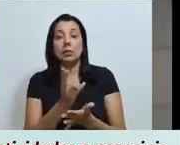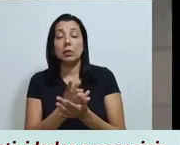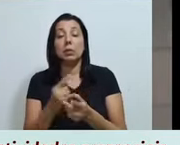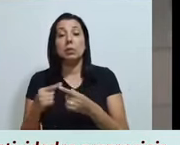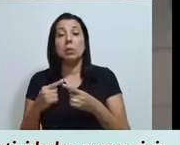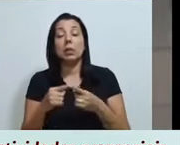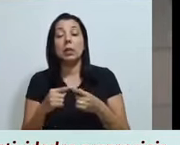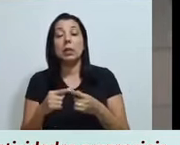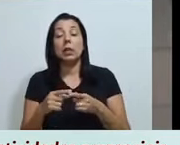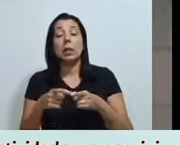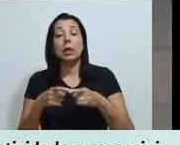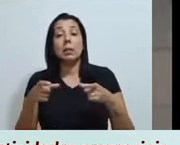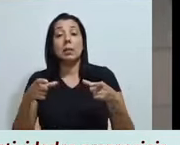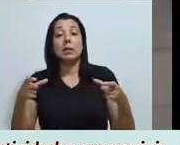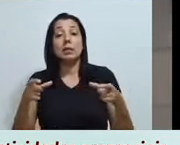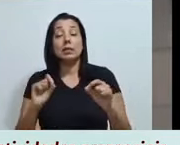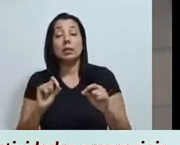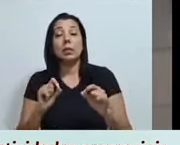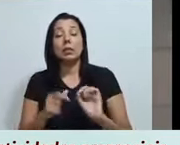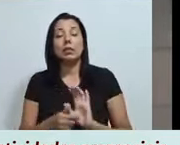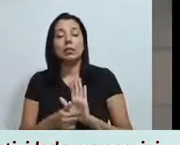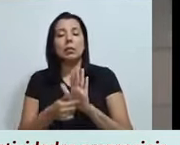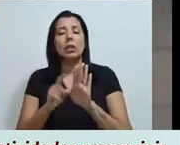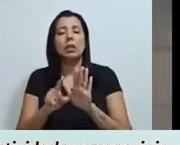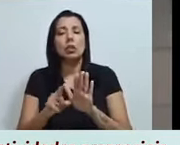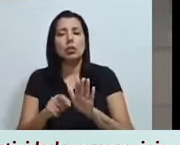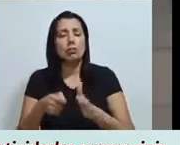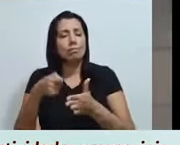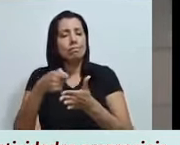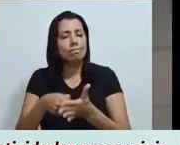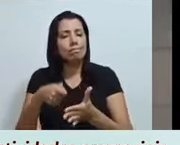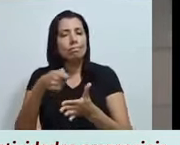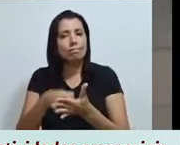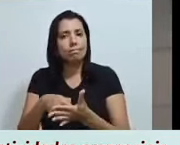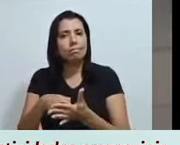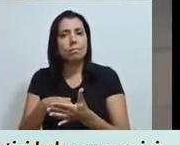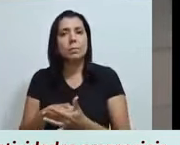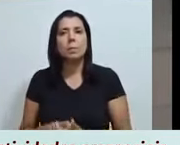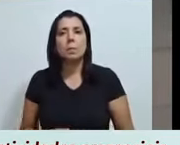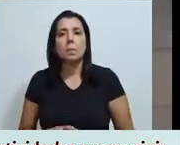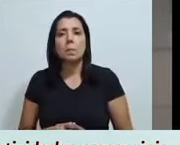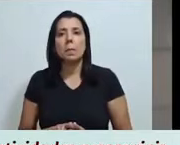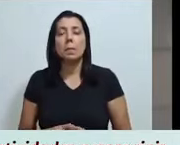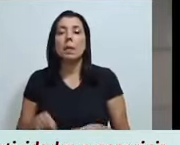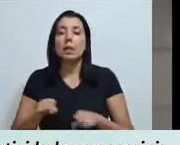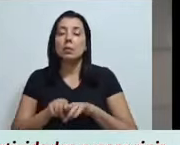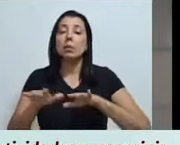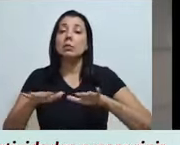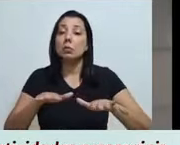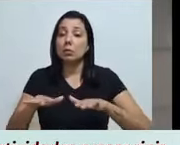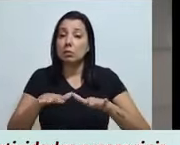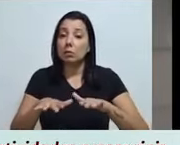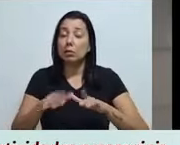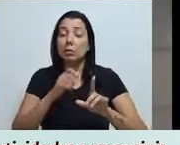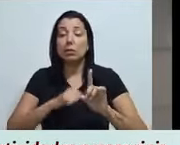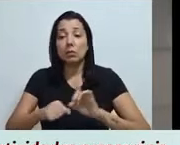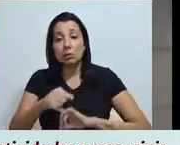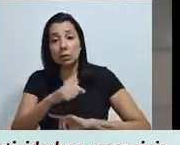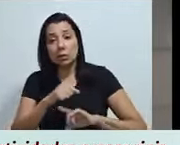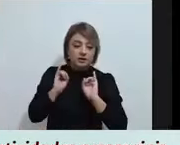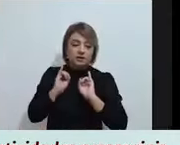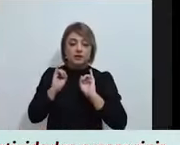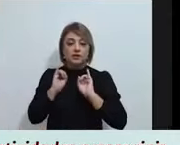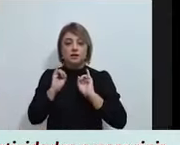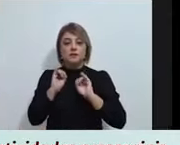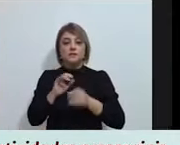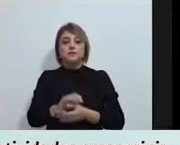uma frente de enfrentamento e de mobilização da sociedade pelo bom senso,